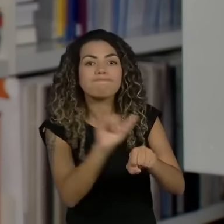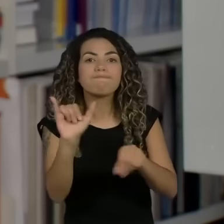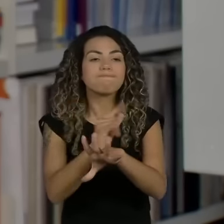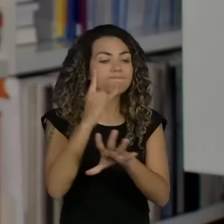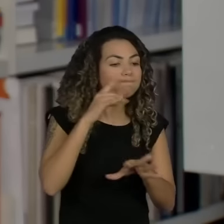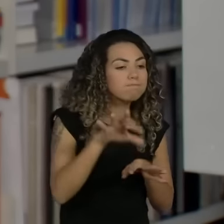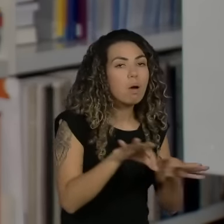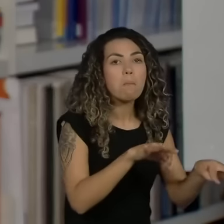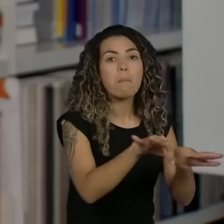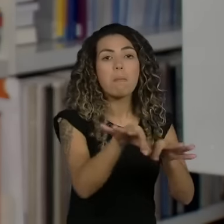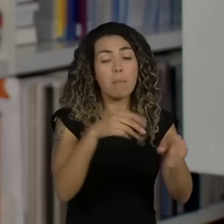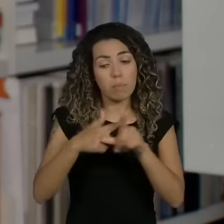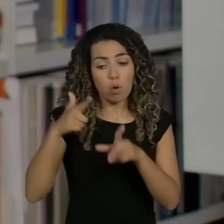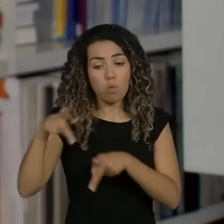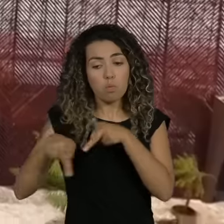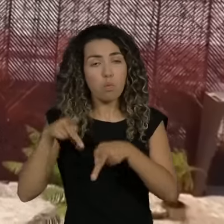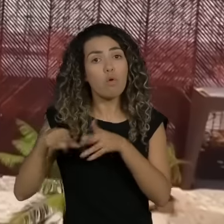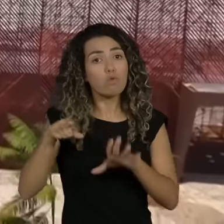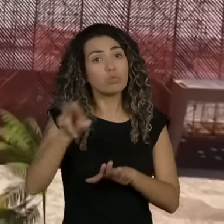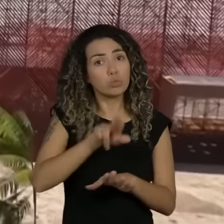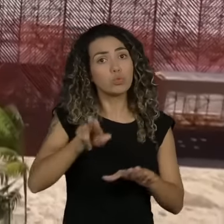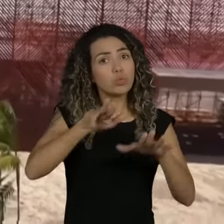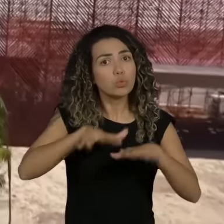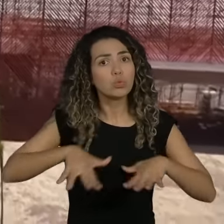dessas populações, supressão vegetal.